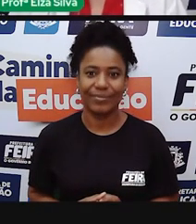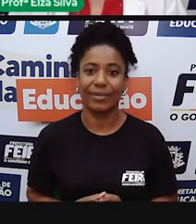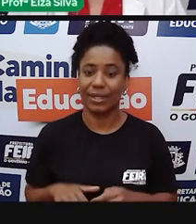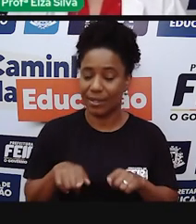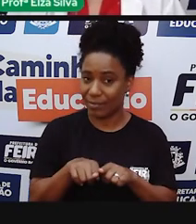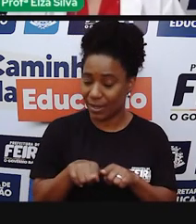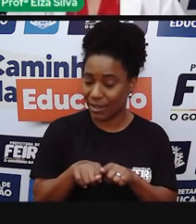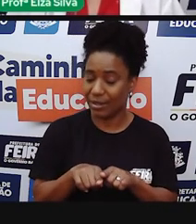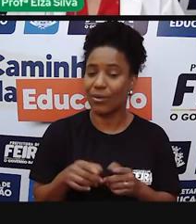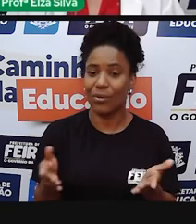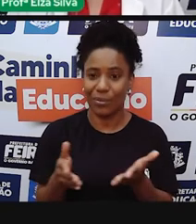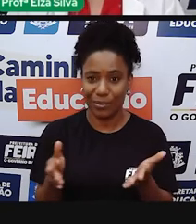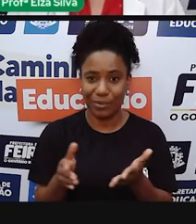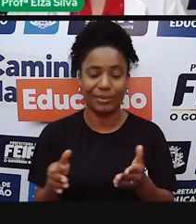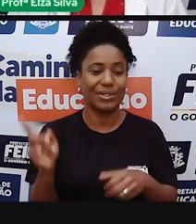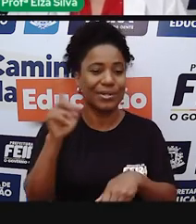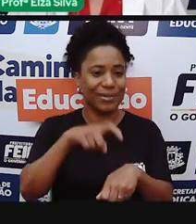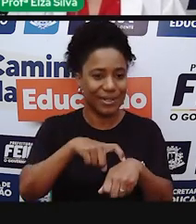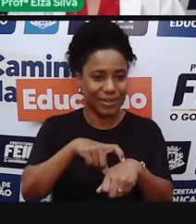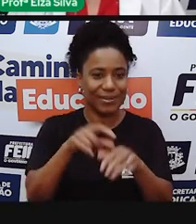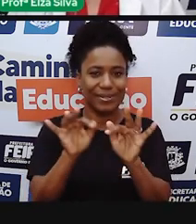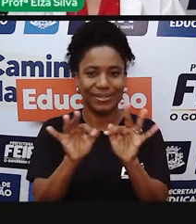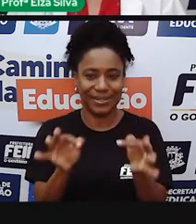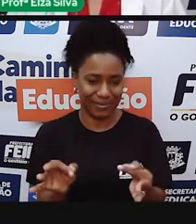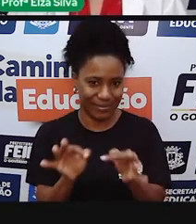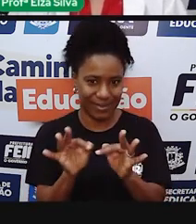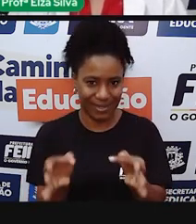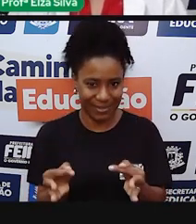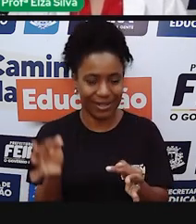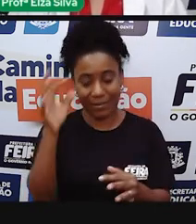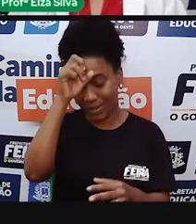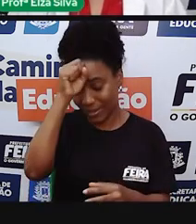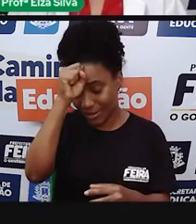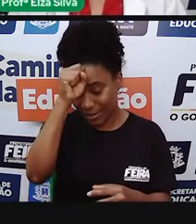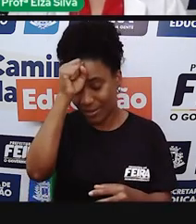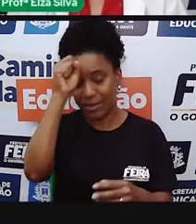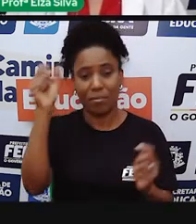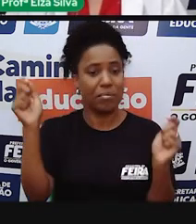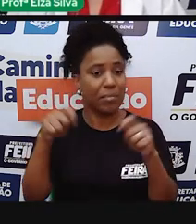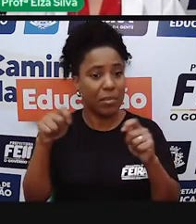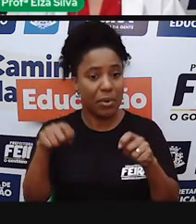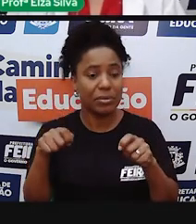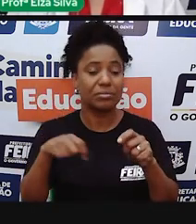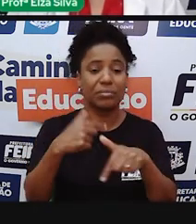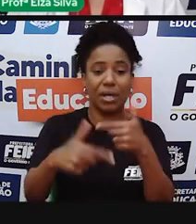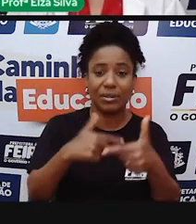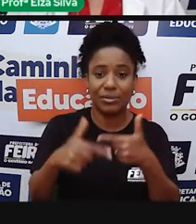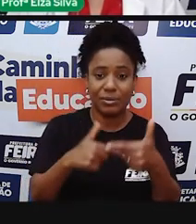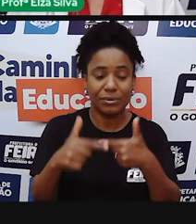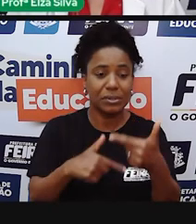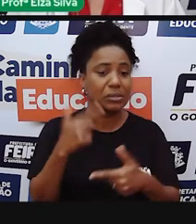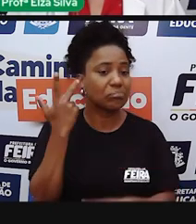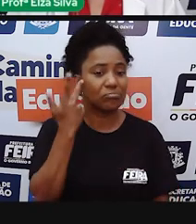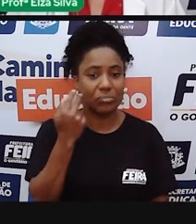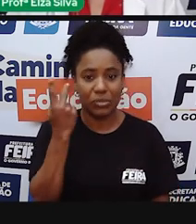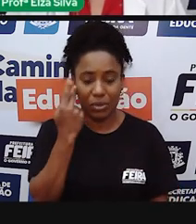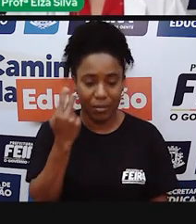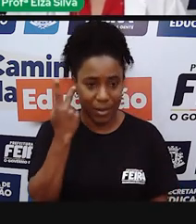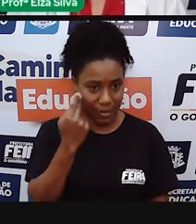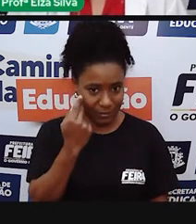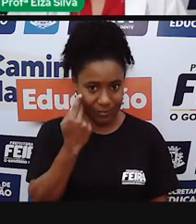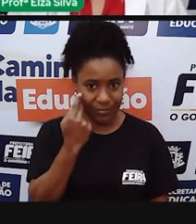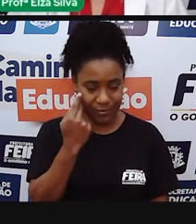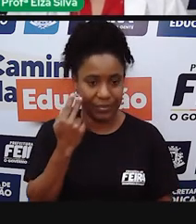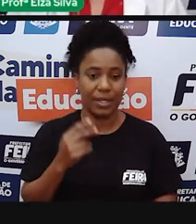Utilizamos também o simple present e aprendemos que ele expressa ações habituais.